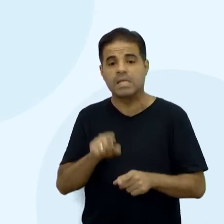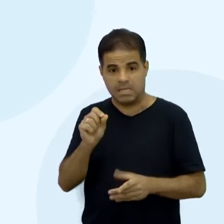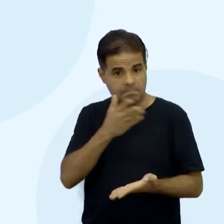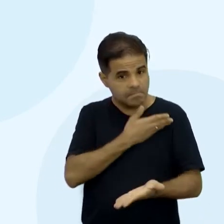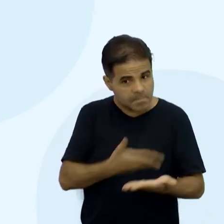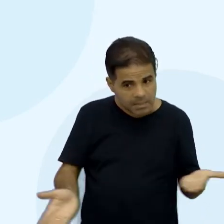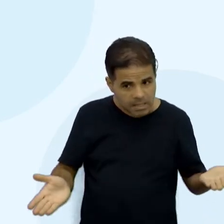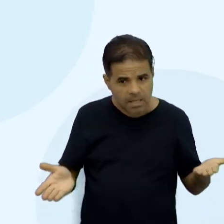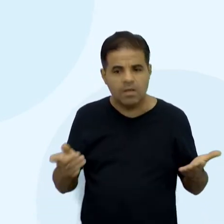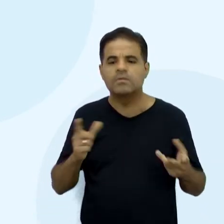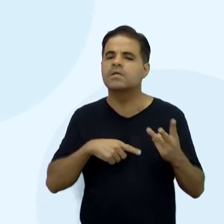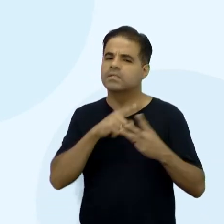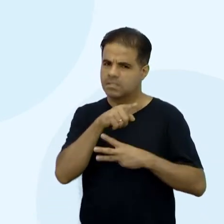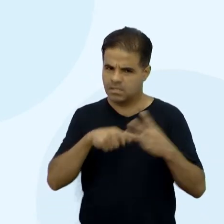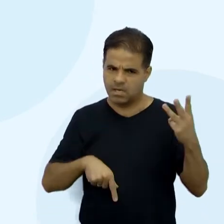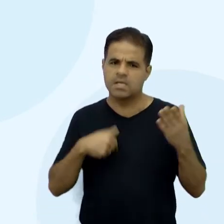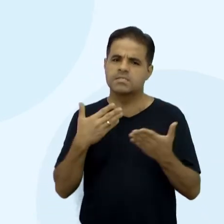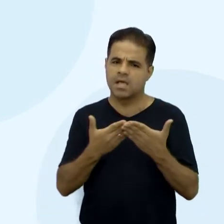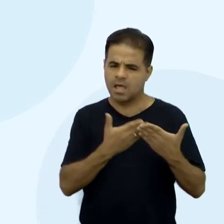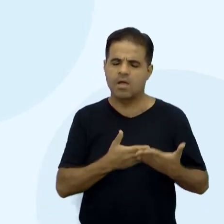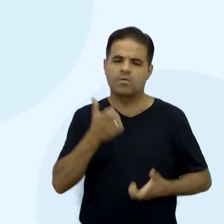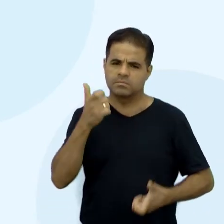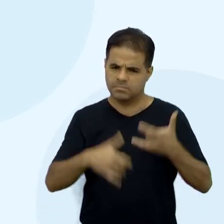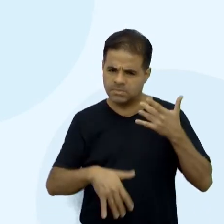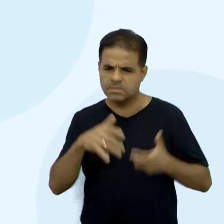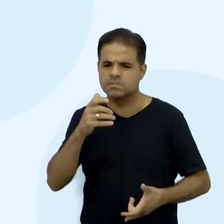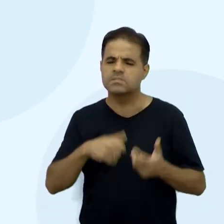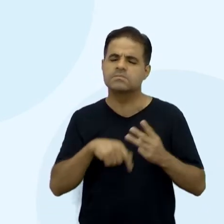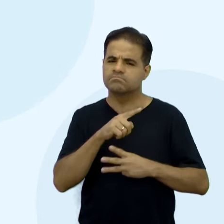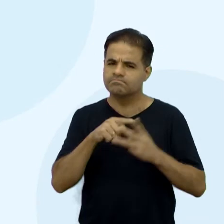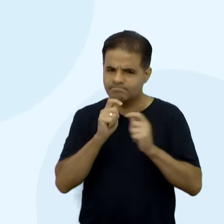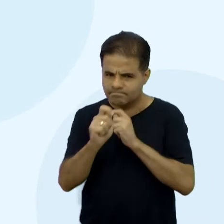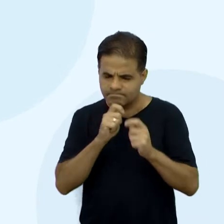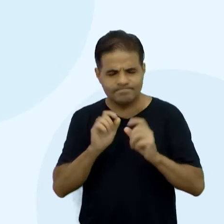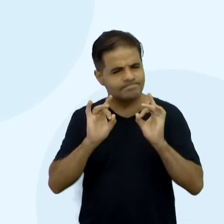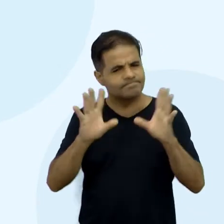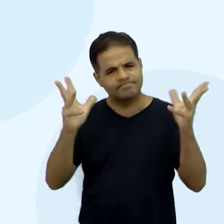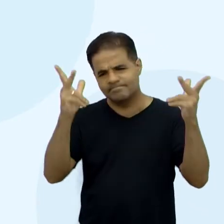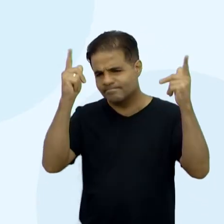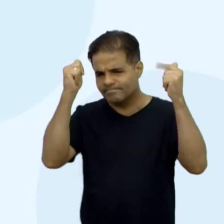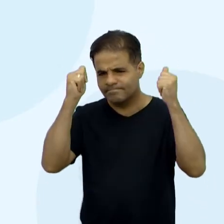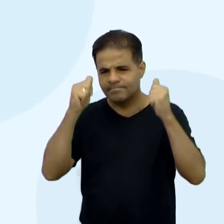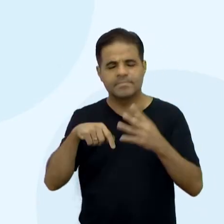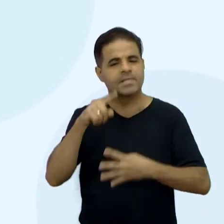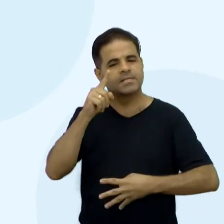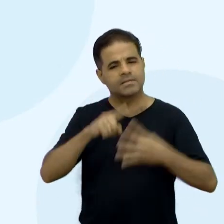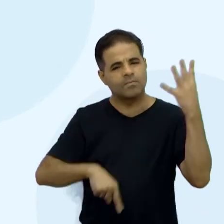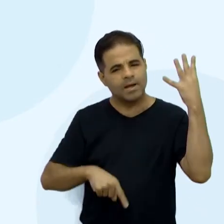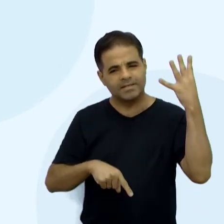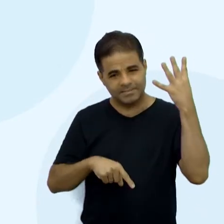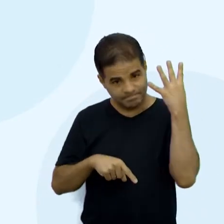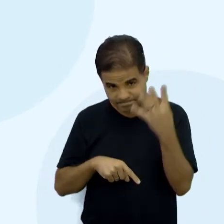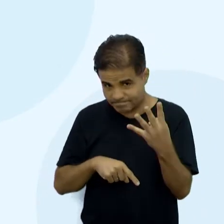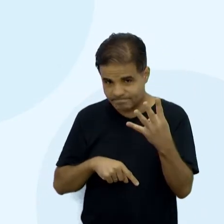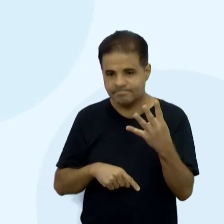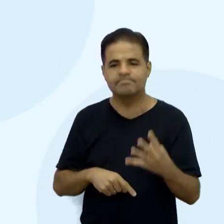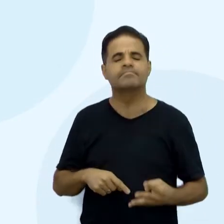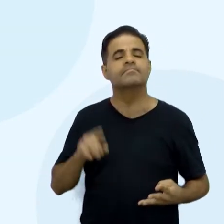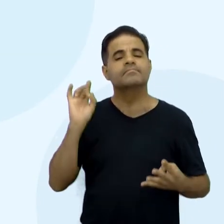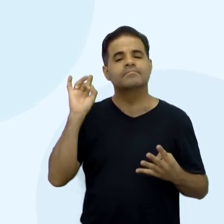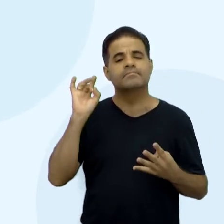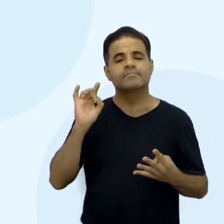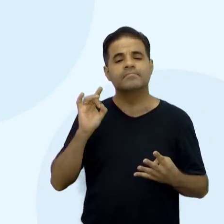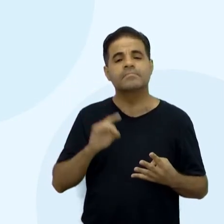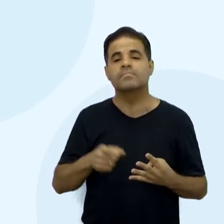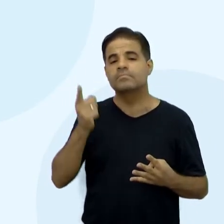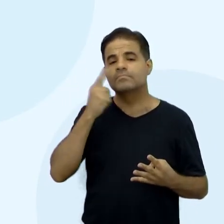perdeu, temos três aulas aí sobre fotoreportagem e as três ficaram fantásticas. E legal. Essa é a quarta. Ai, que bacana. Ah, isso. Então vamos